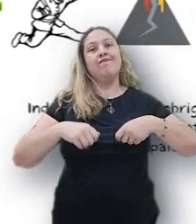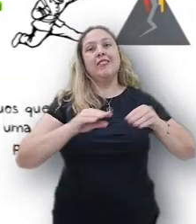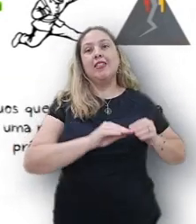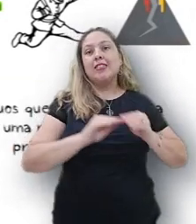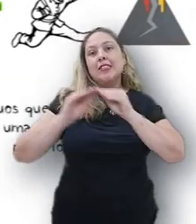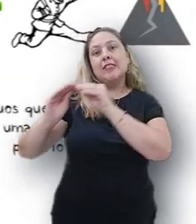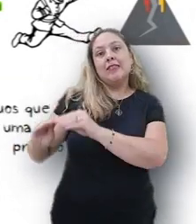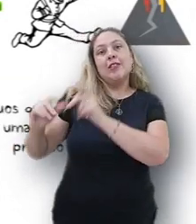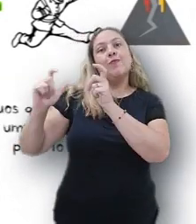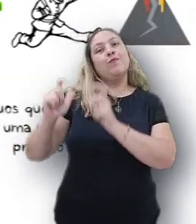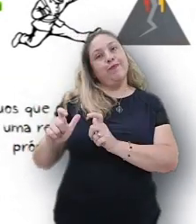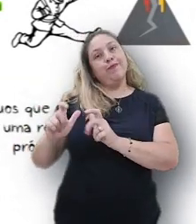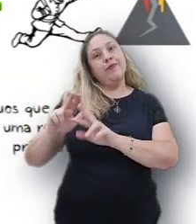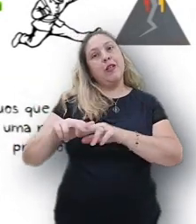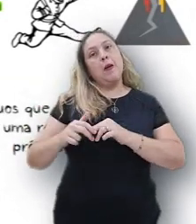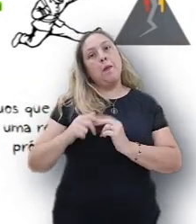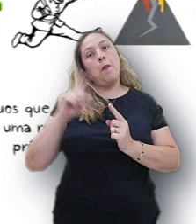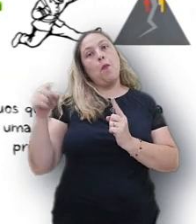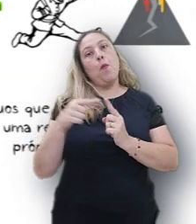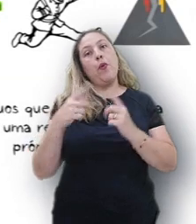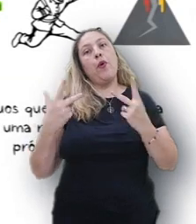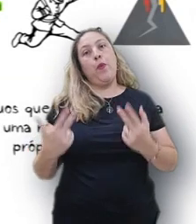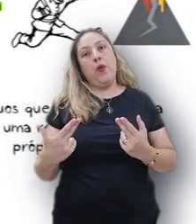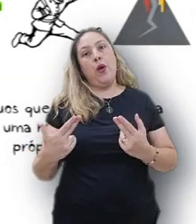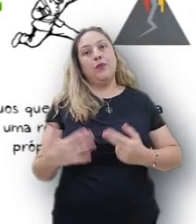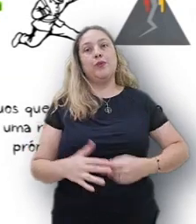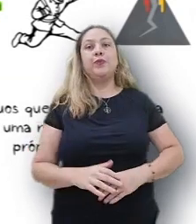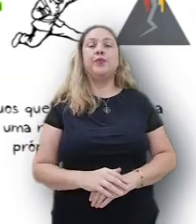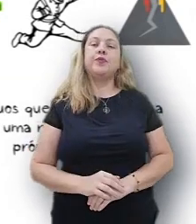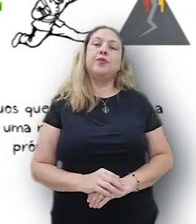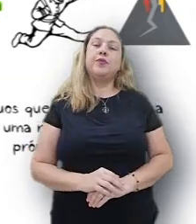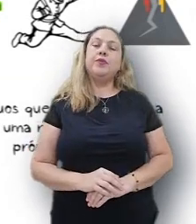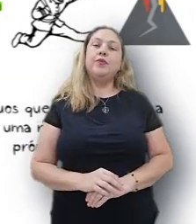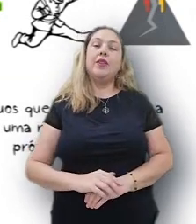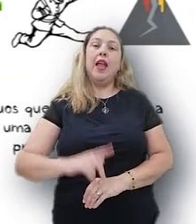deslocar dentro de um mesmo país.